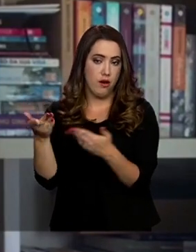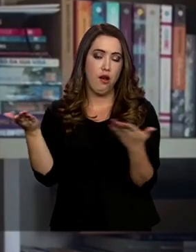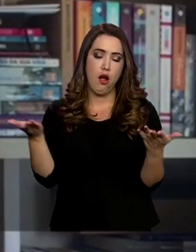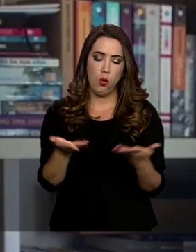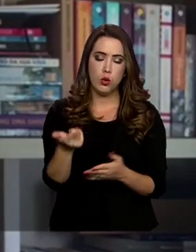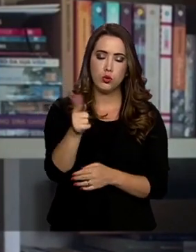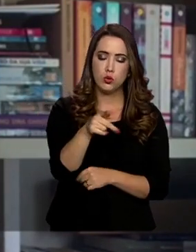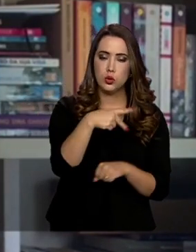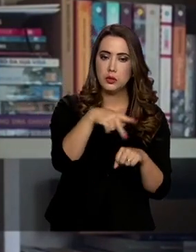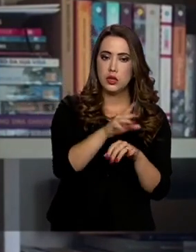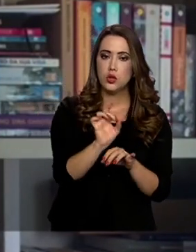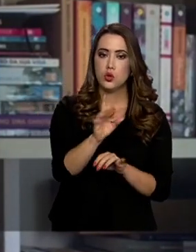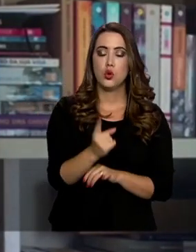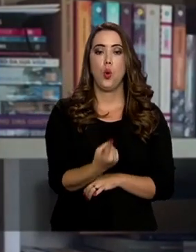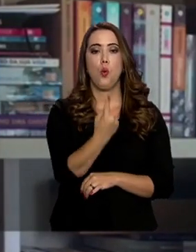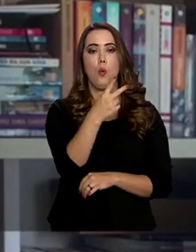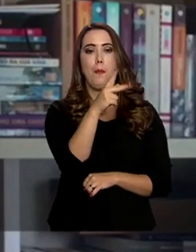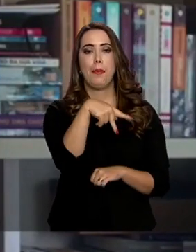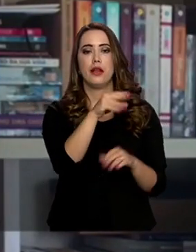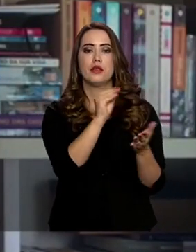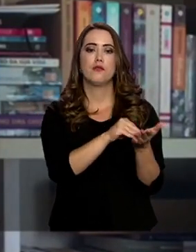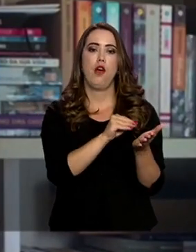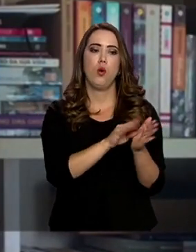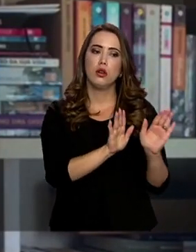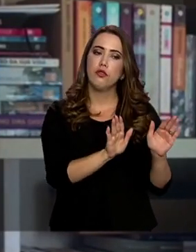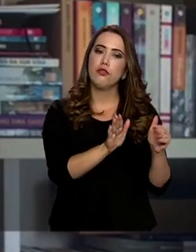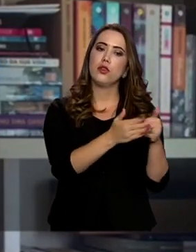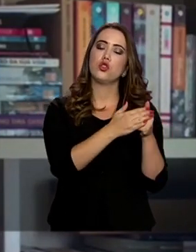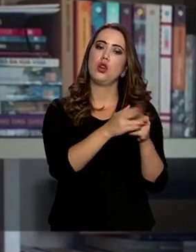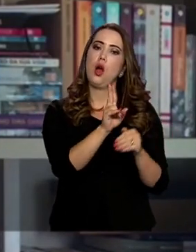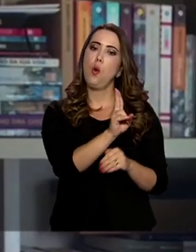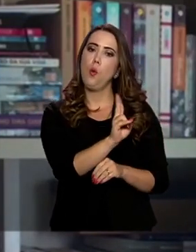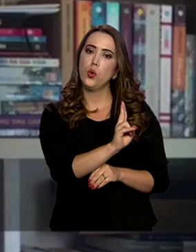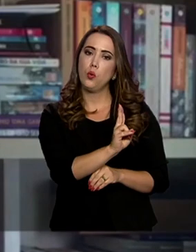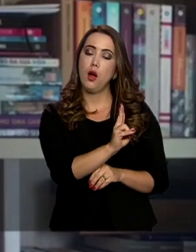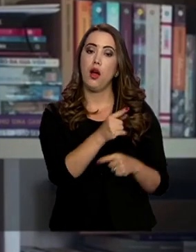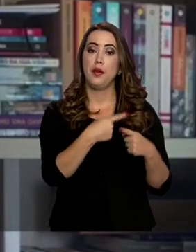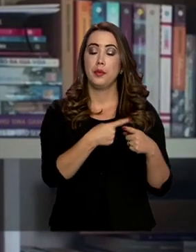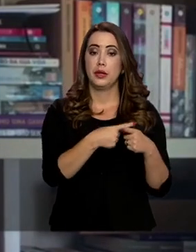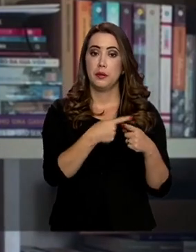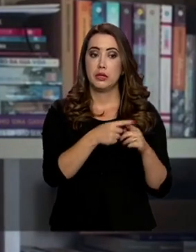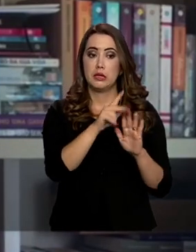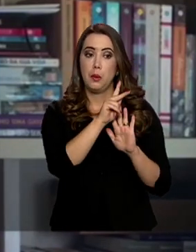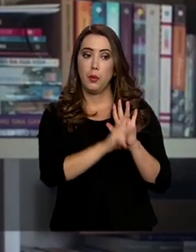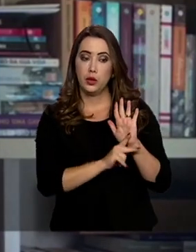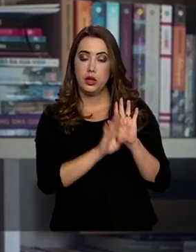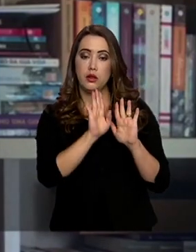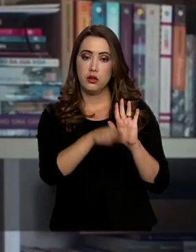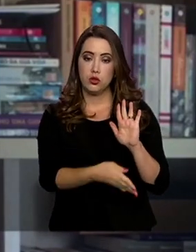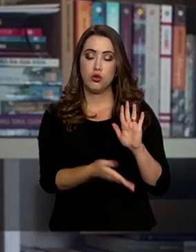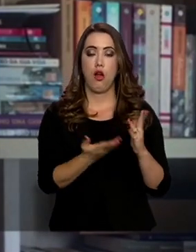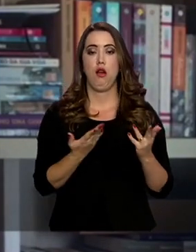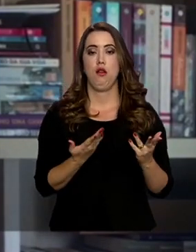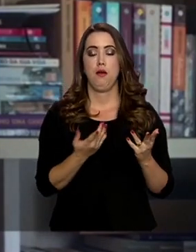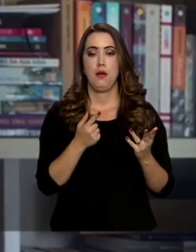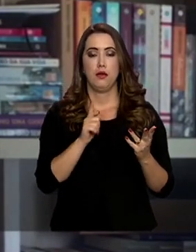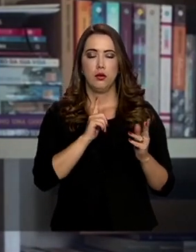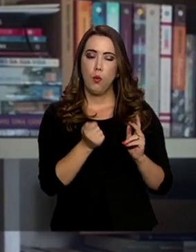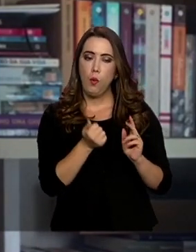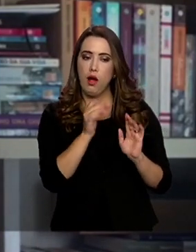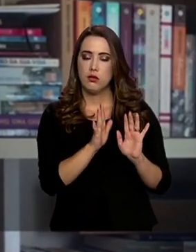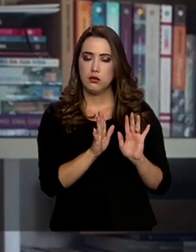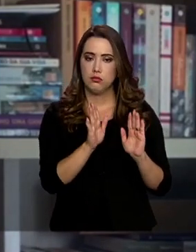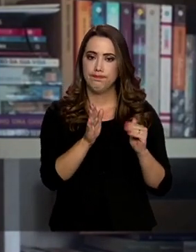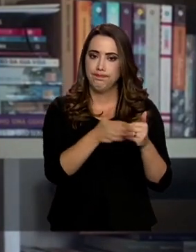ficou de fora apenas o Uruguai, que deve ser alvo de uma portaria a qualquer momento. A medida é